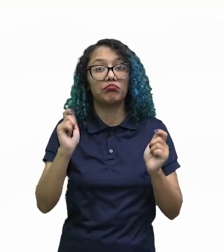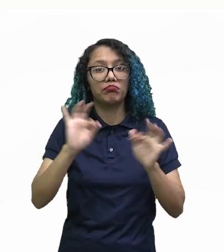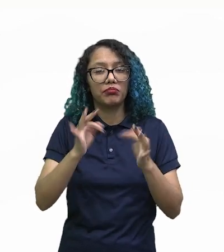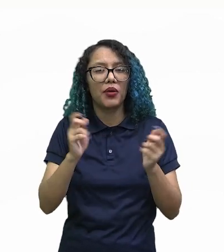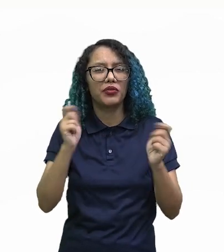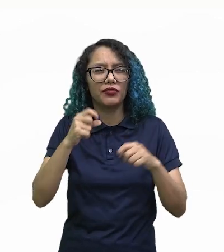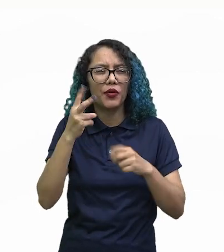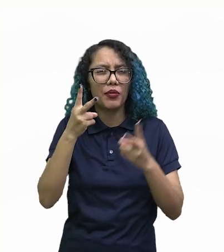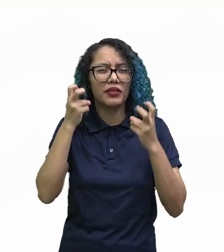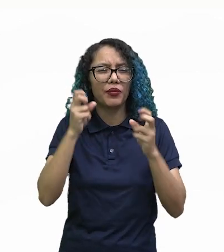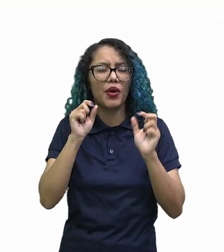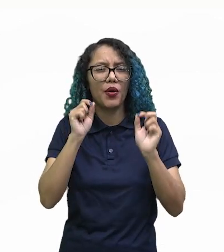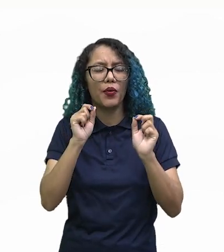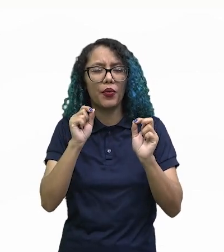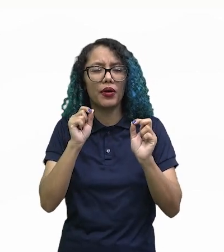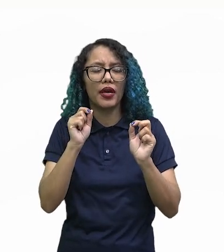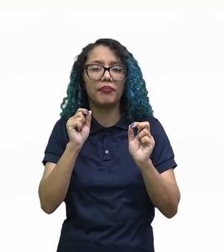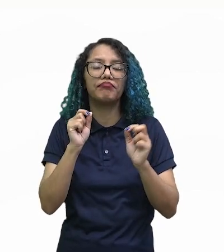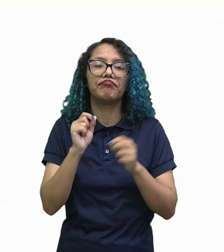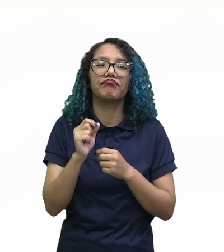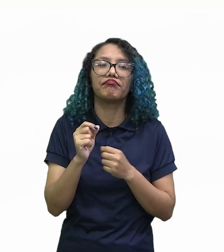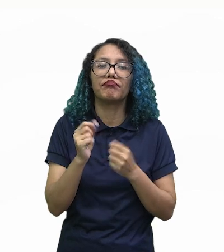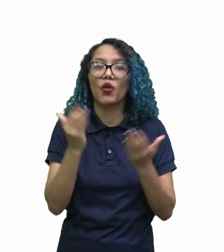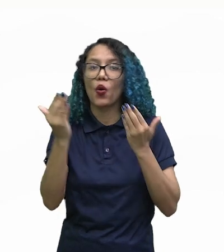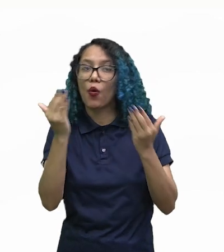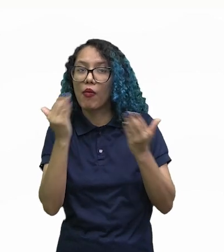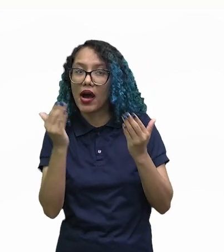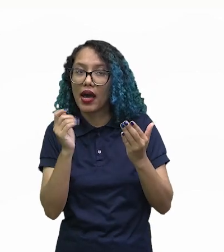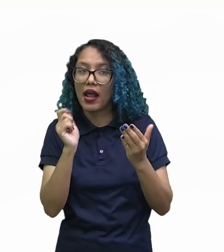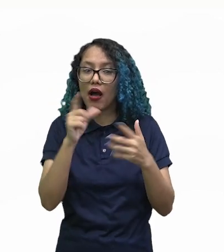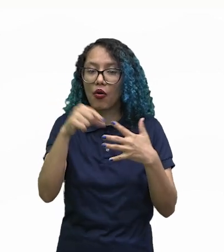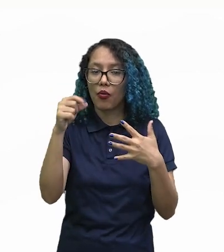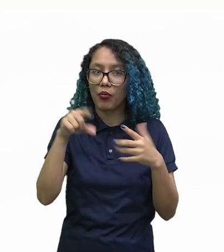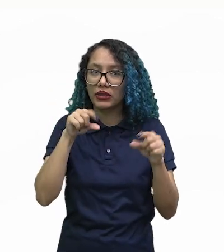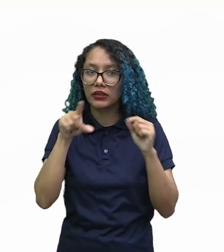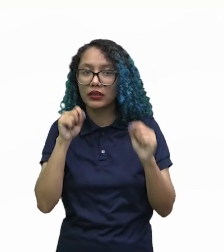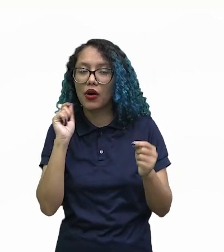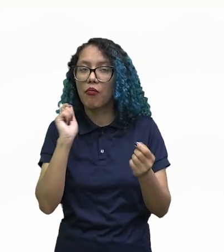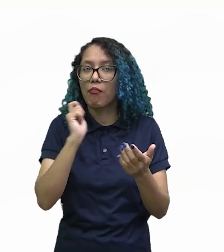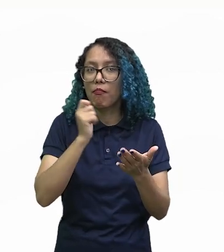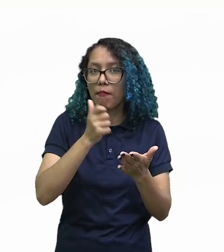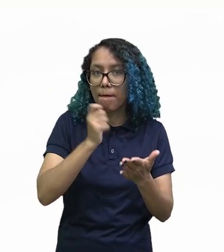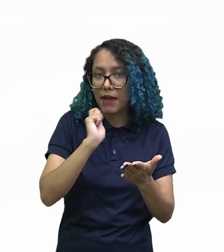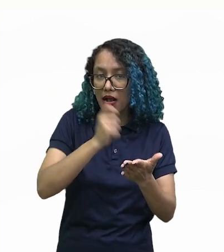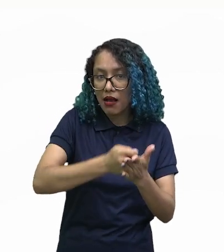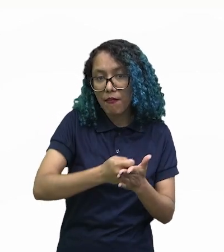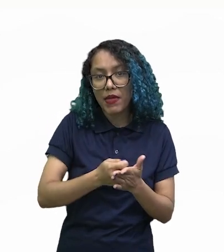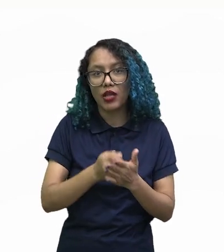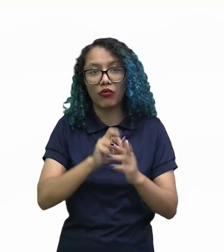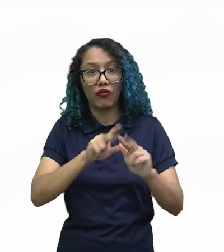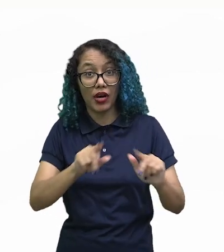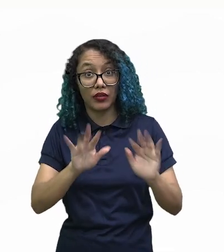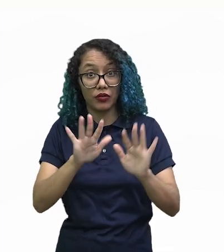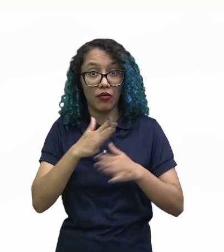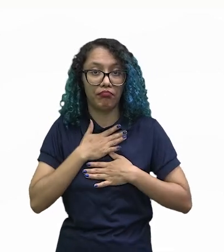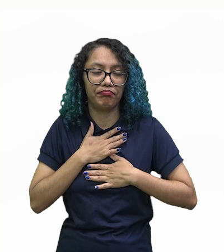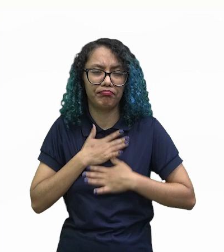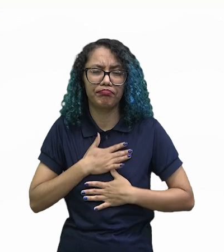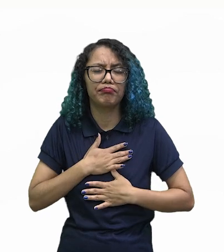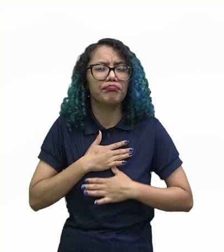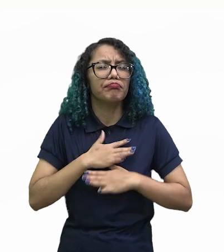compra e comparar diferentes opções de pagamento, tudo bem? Aqui você tem que ter muita calma,